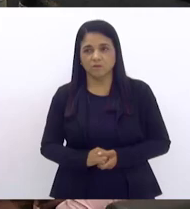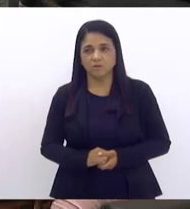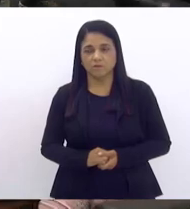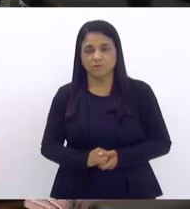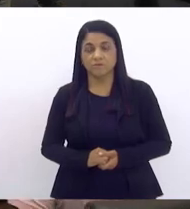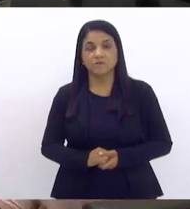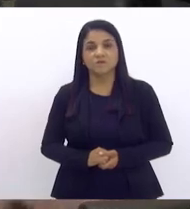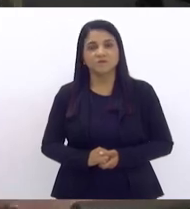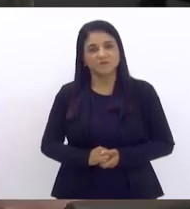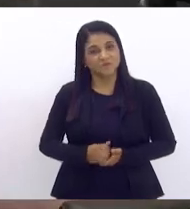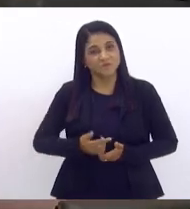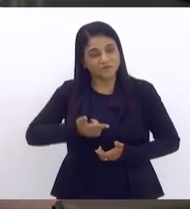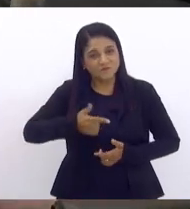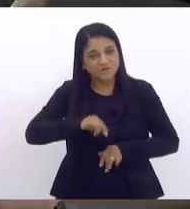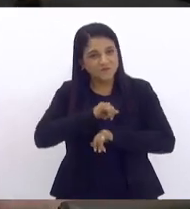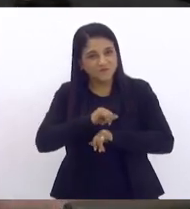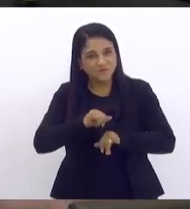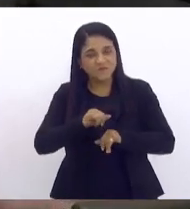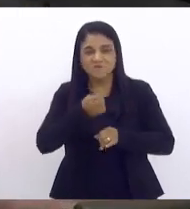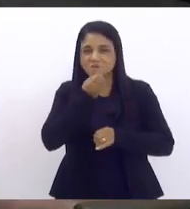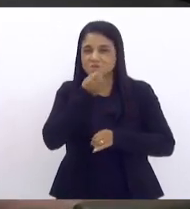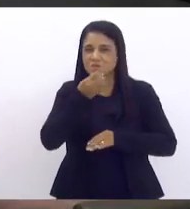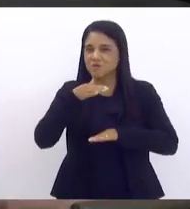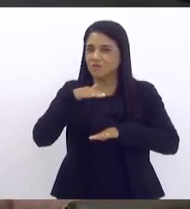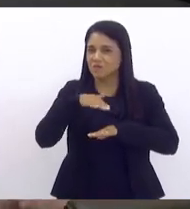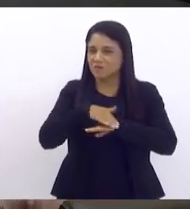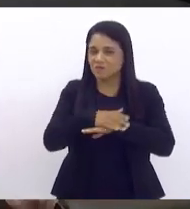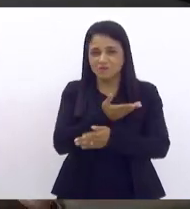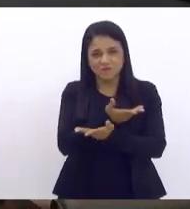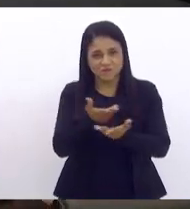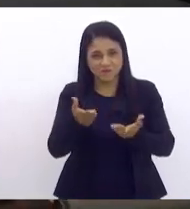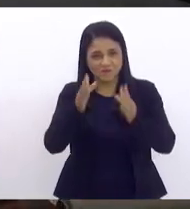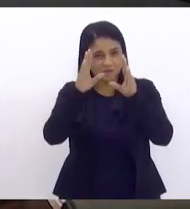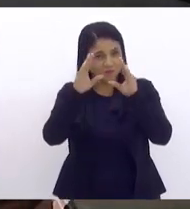Mais uma vez, boa noite a todos.